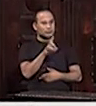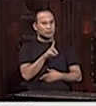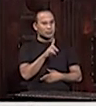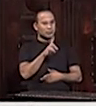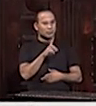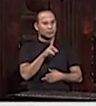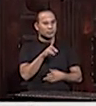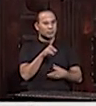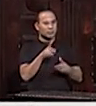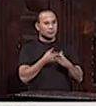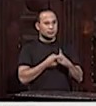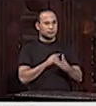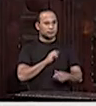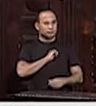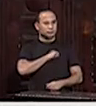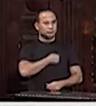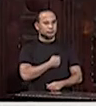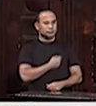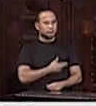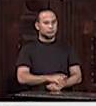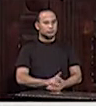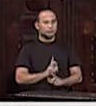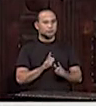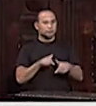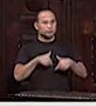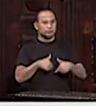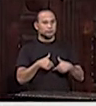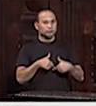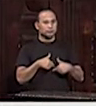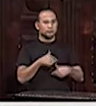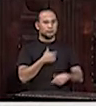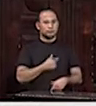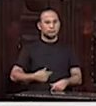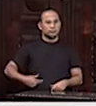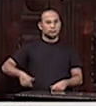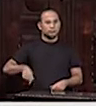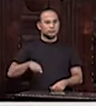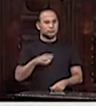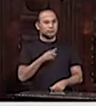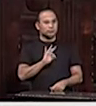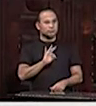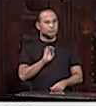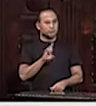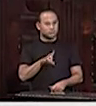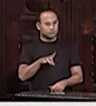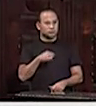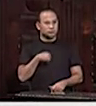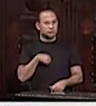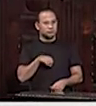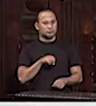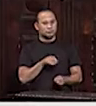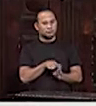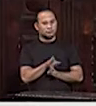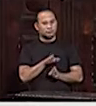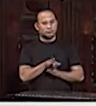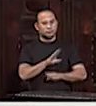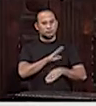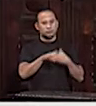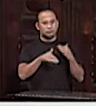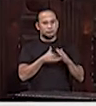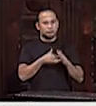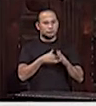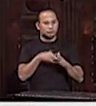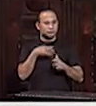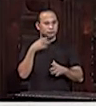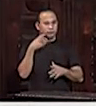fiscal. A posição do governo federal foi uma posição que orienta todas as políticas